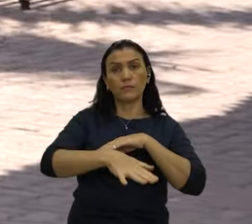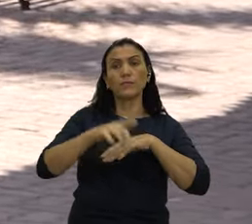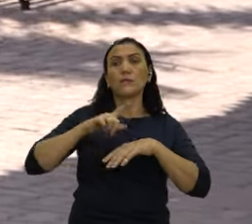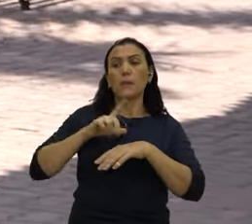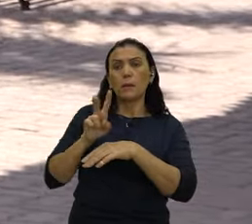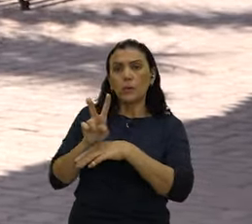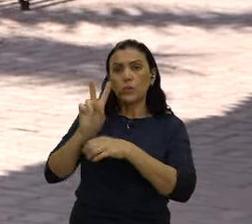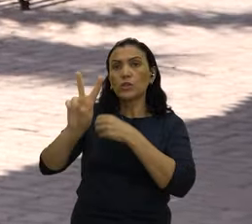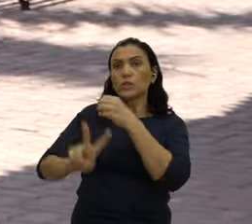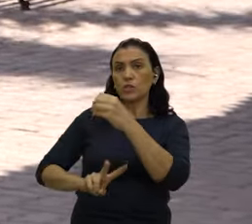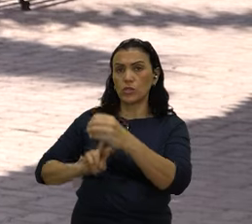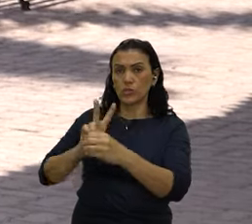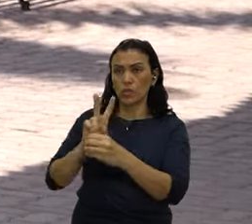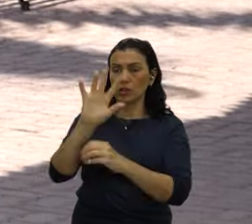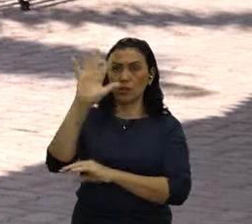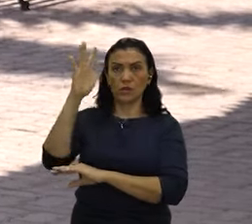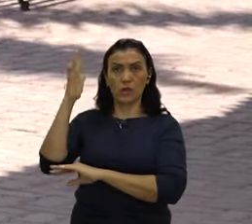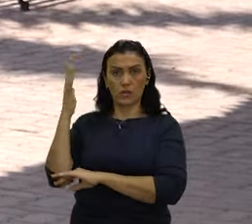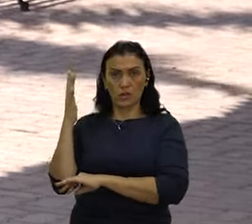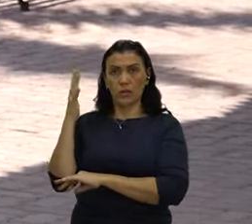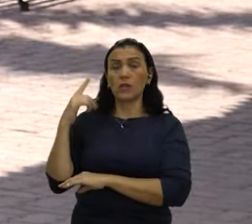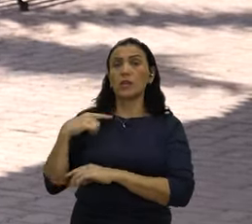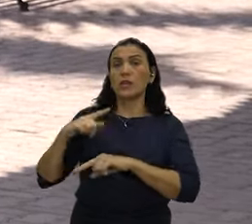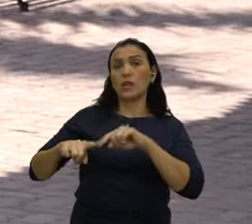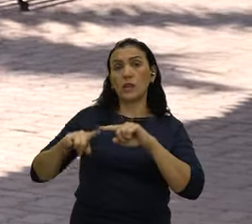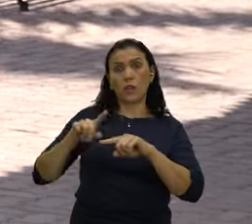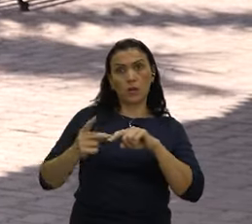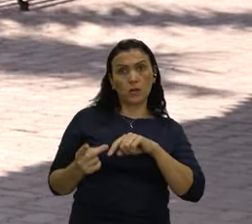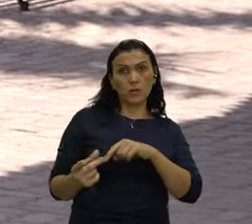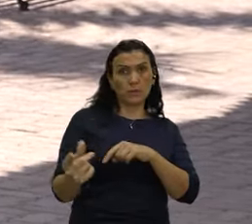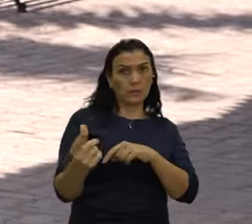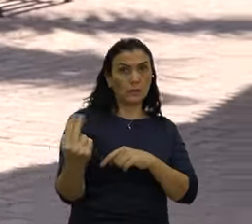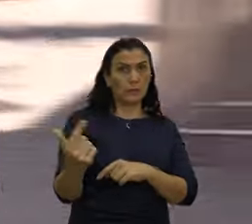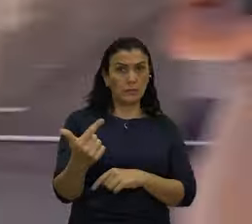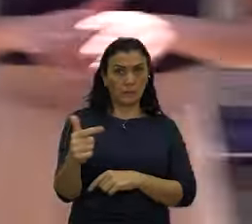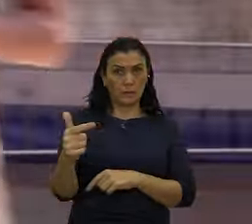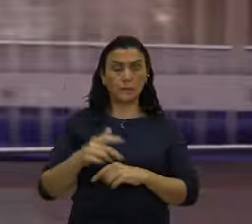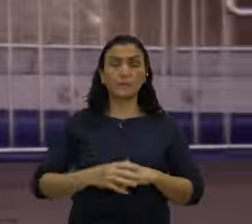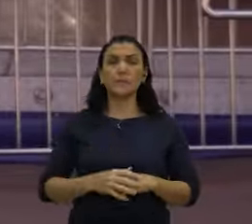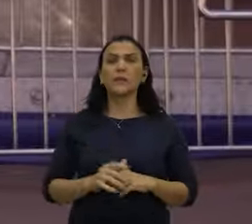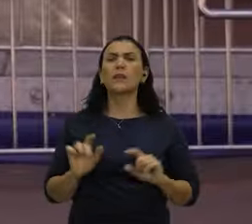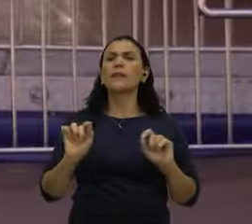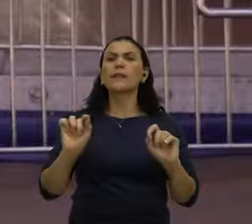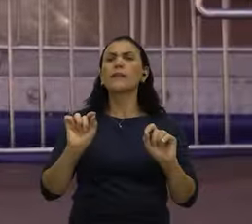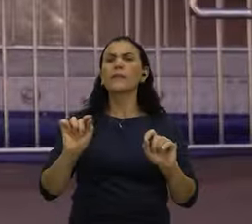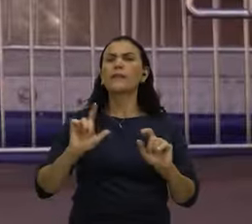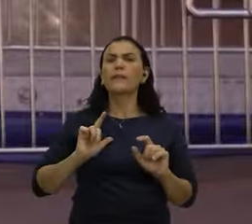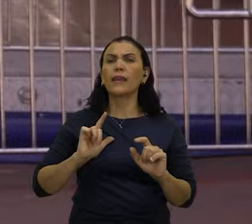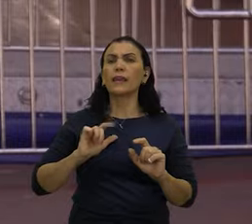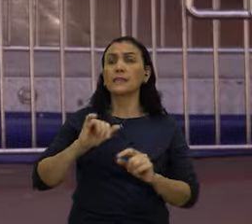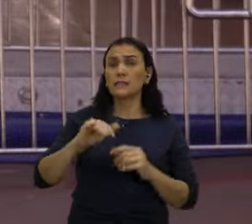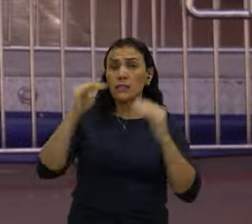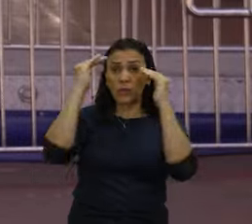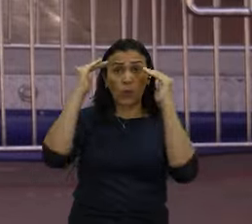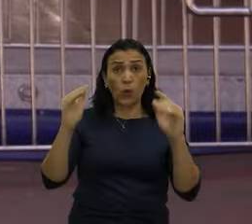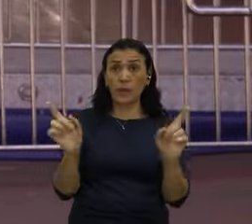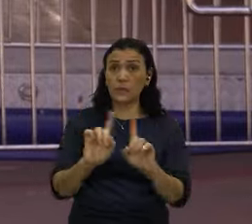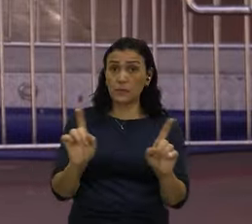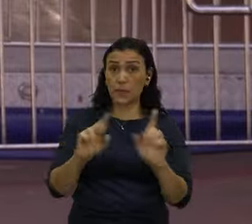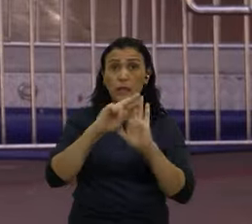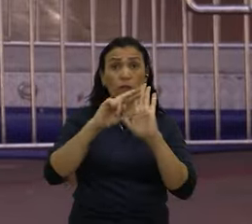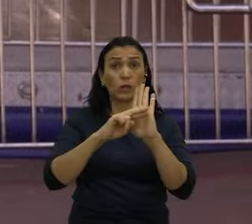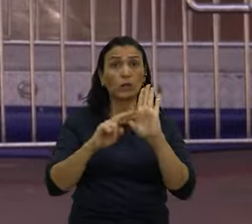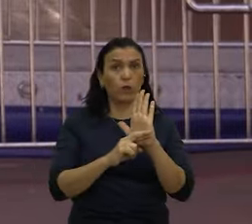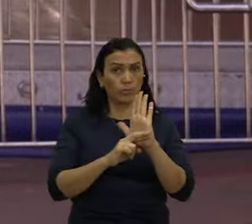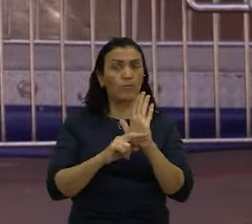propósito: proteger o meio ambiente e a integridade dos recursos que não duram para sempre. E quem se aventura em desrespeitar essas